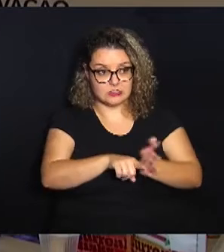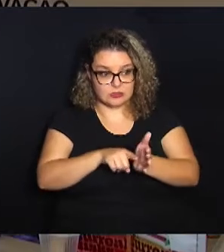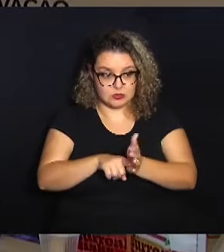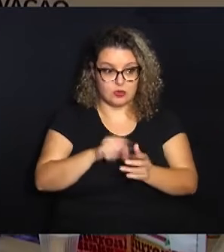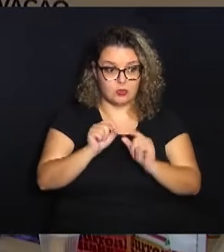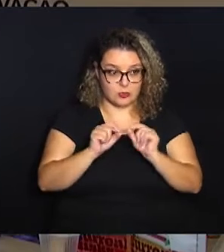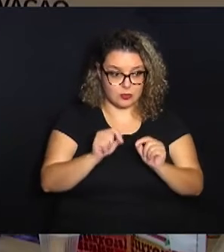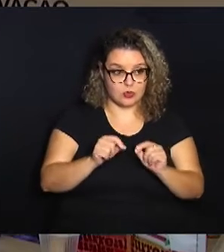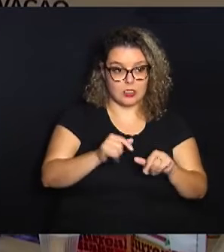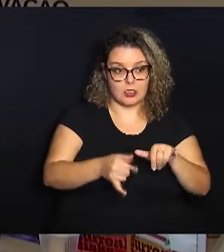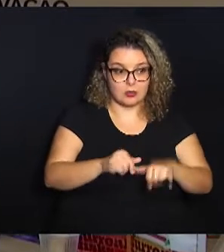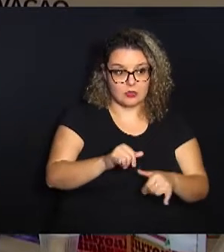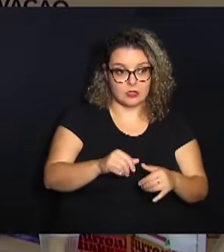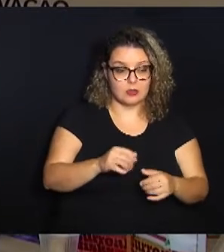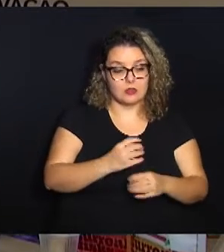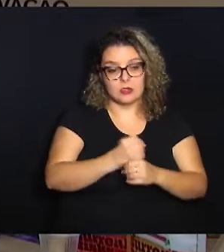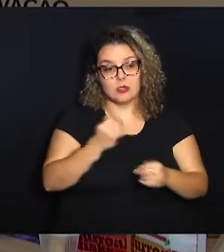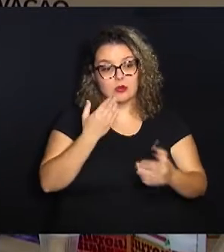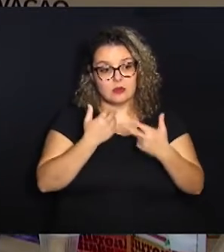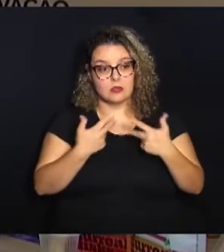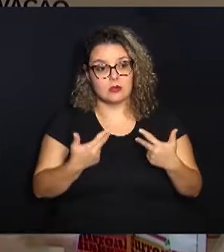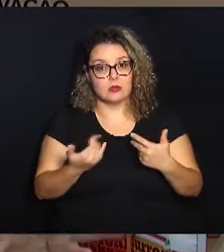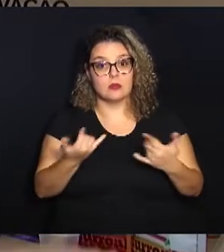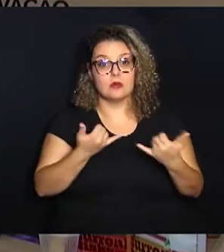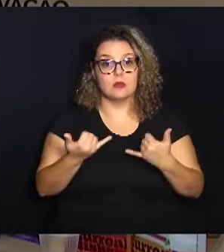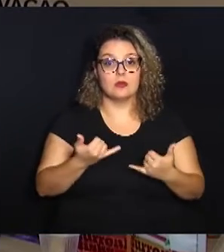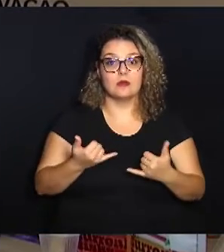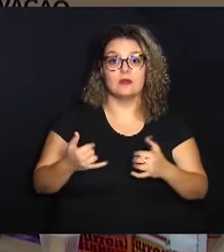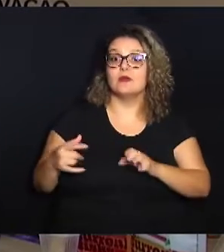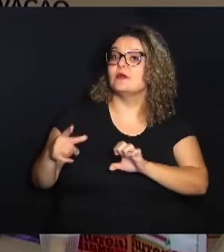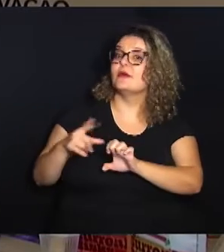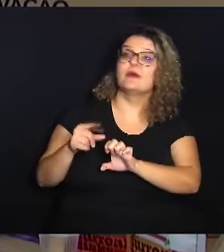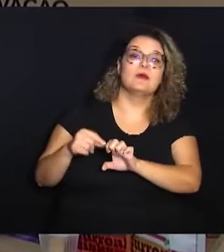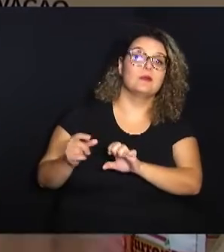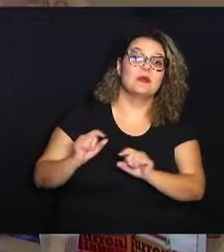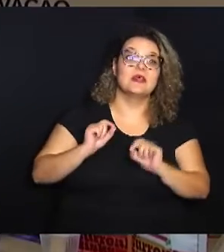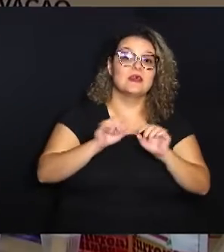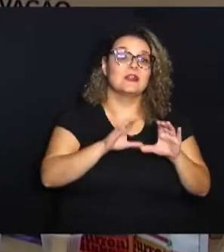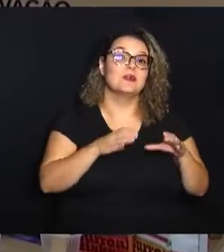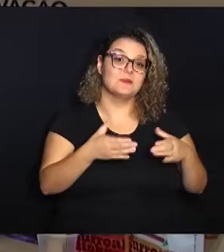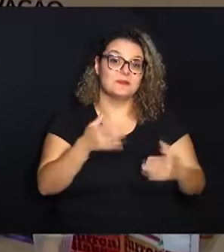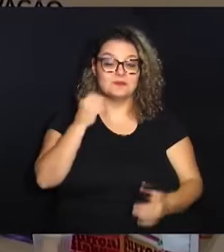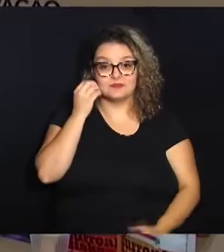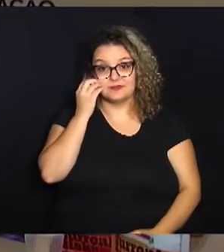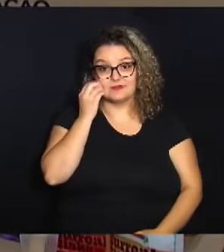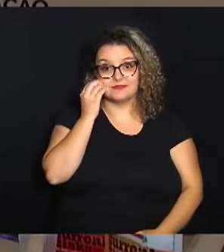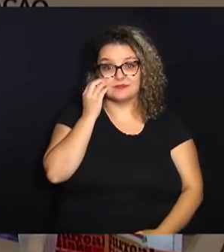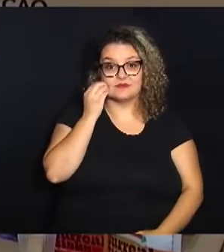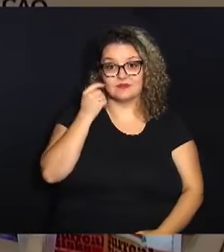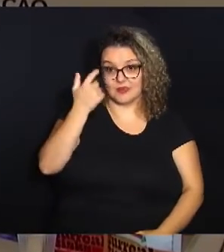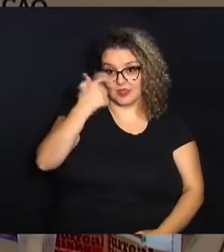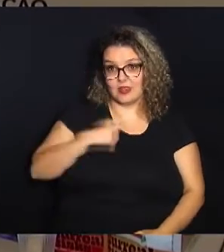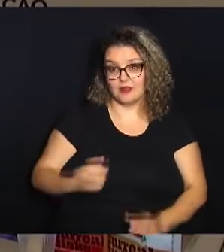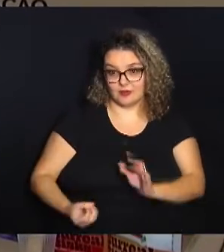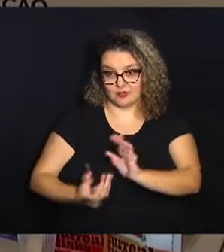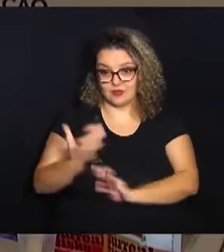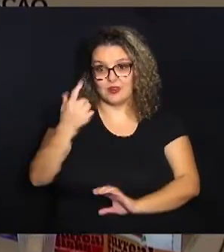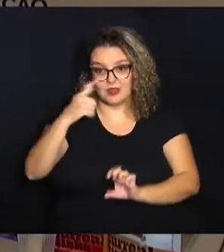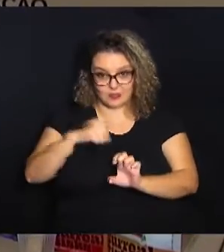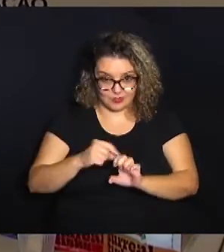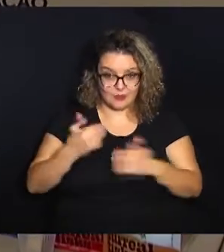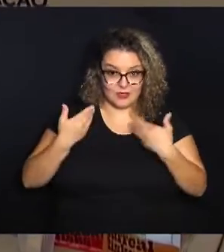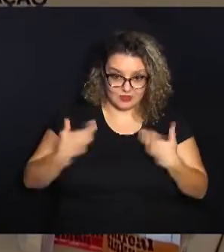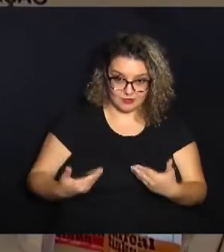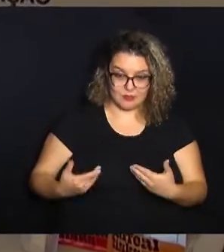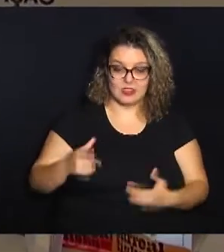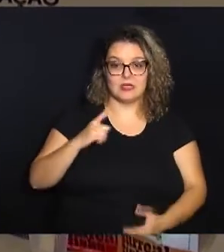quê? São químicos, são engenheiros de alimentos? Me conta, empreendedores. Quem é essa turma? Eu, o fundador, sou empreendedor, mas